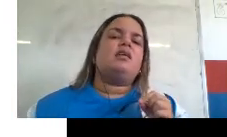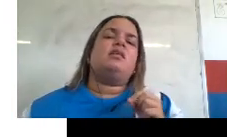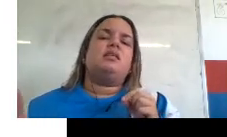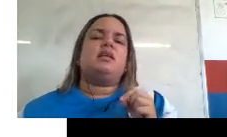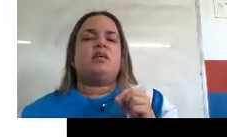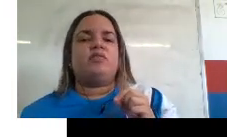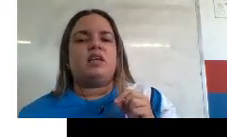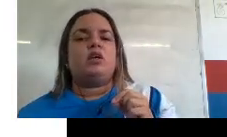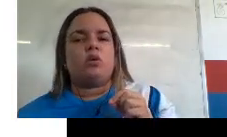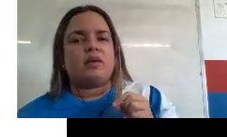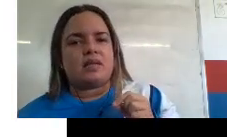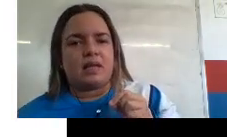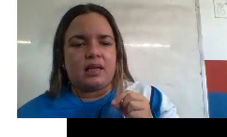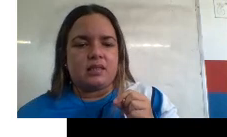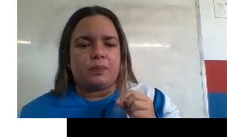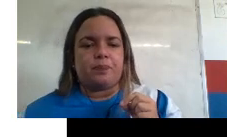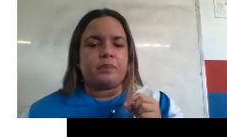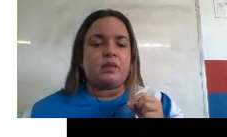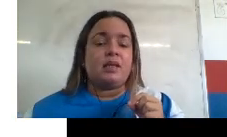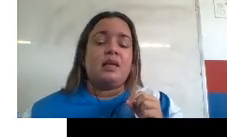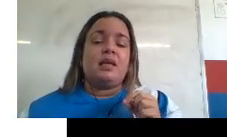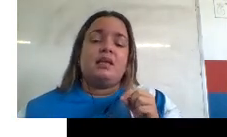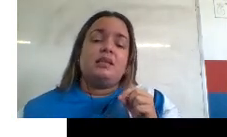já tem a ver com essa declaração.